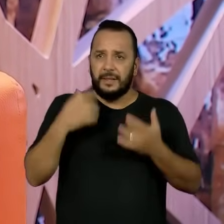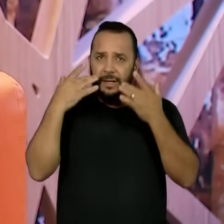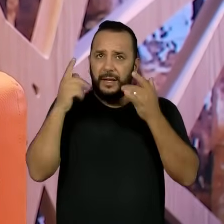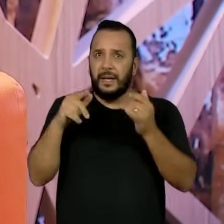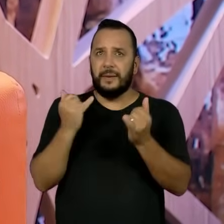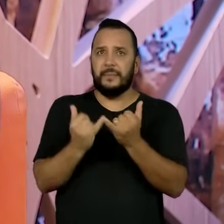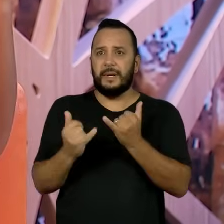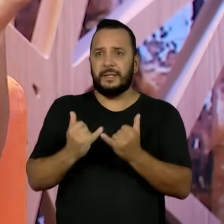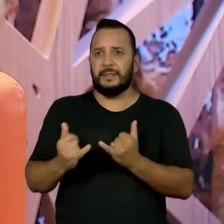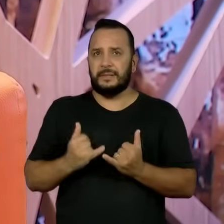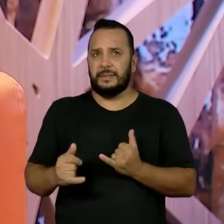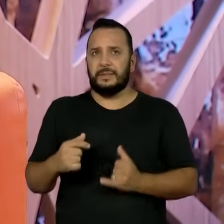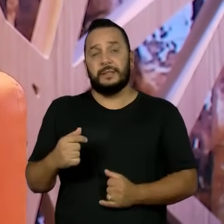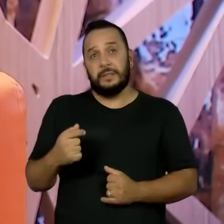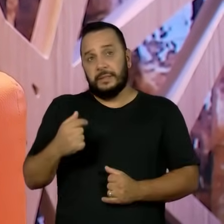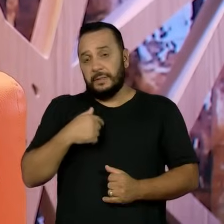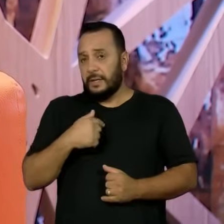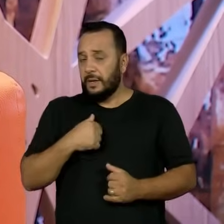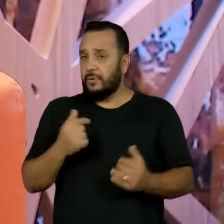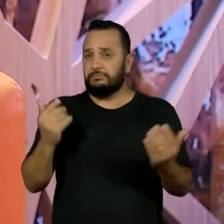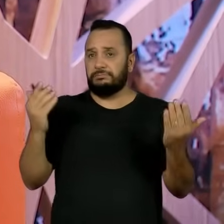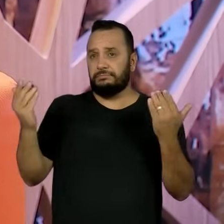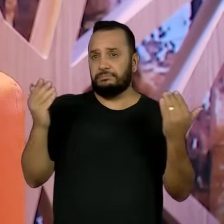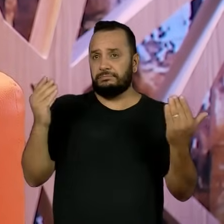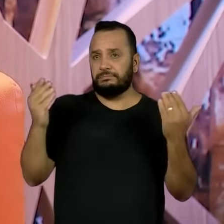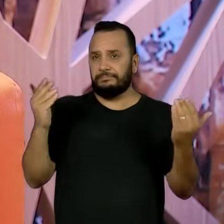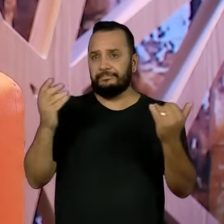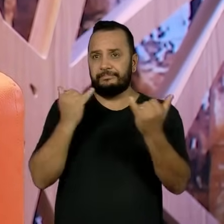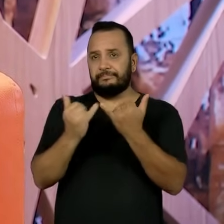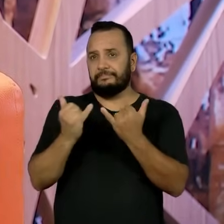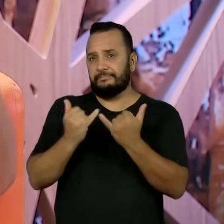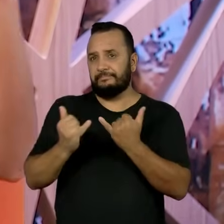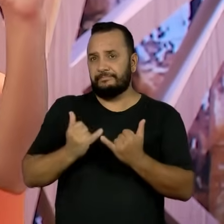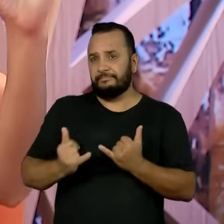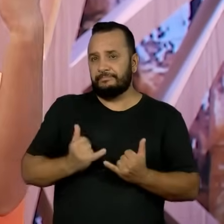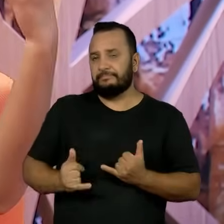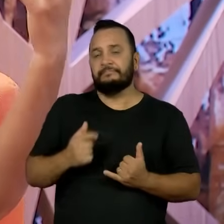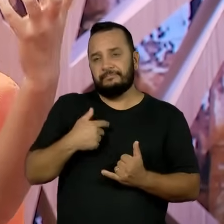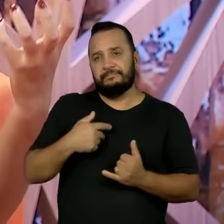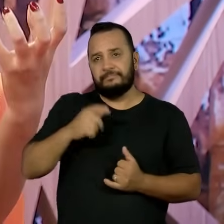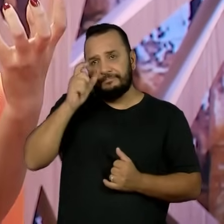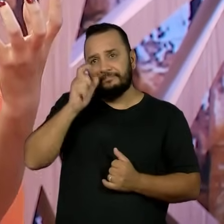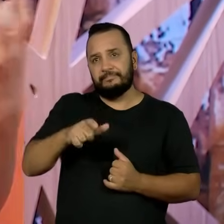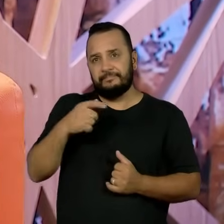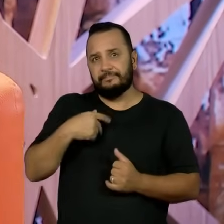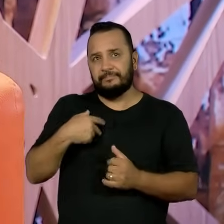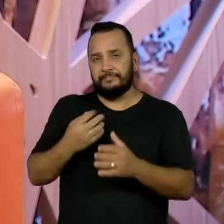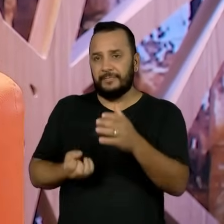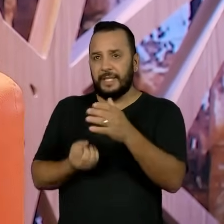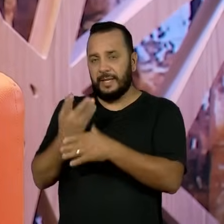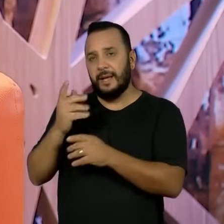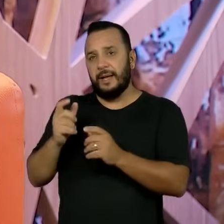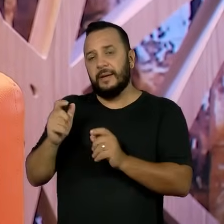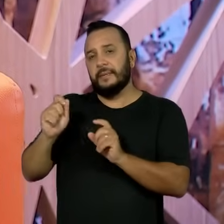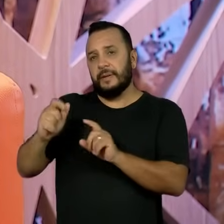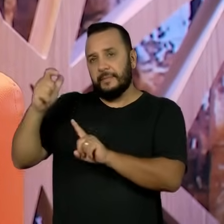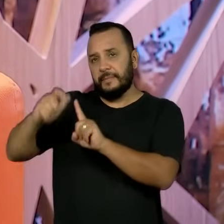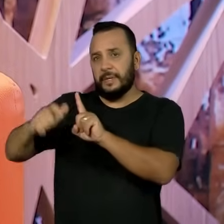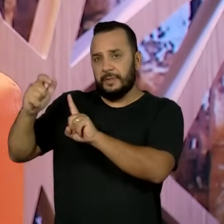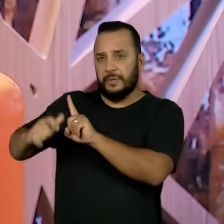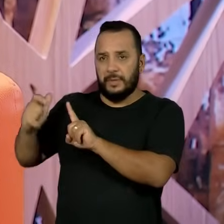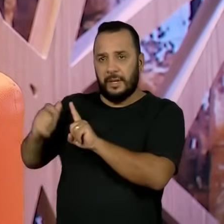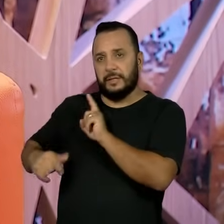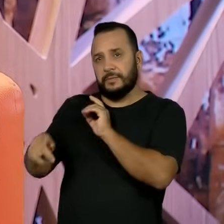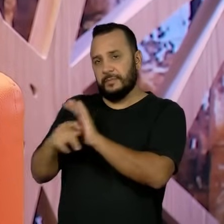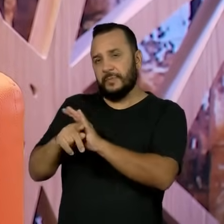muito semelhantes. Eu acabei fazendo os paralelos que me foram interessantes e saí de criar personagens em cena para criar personagens para os